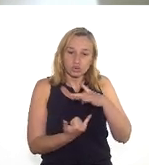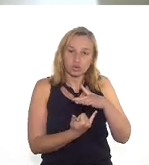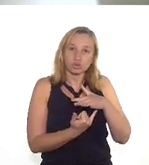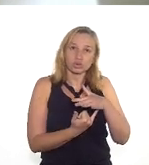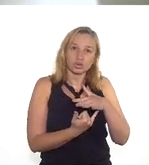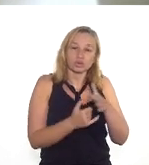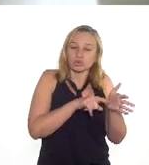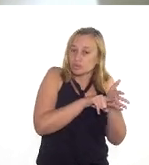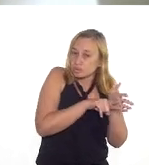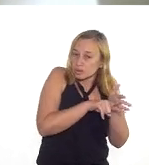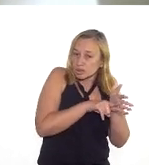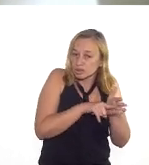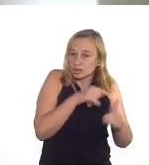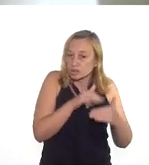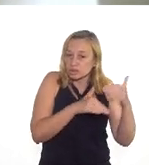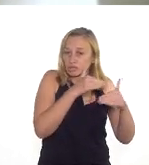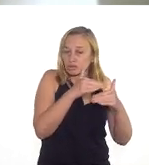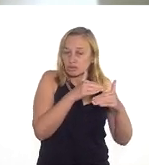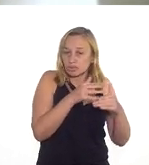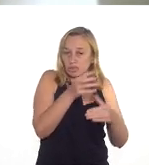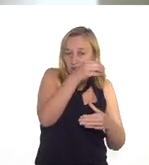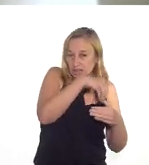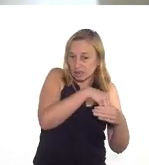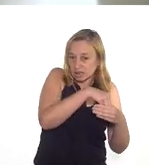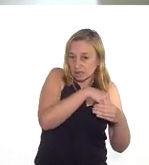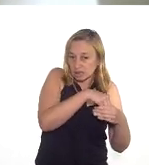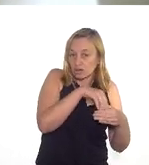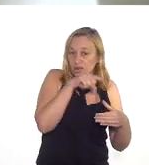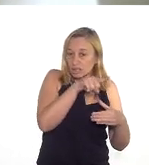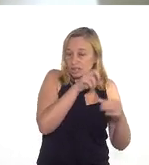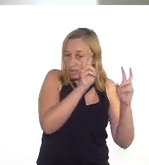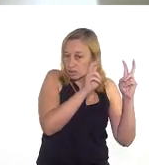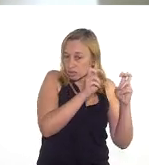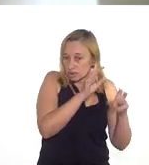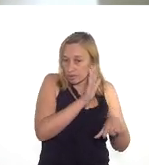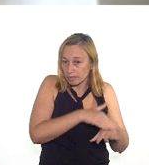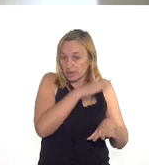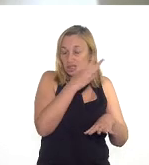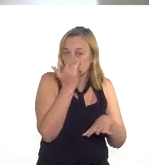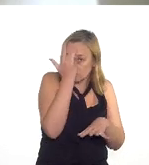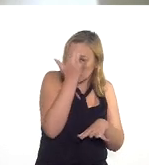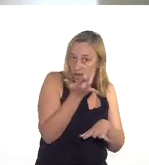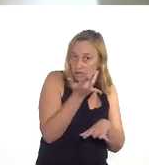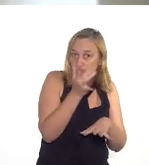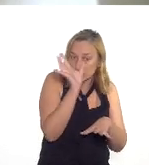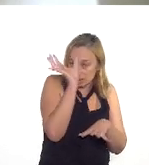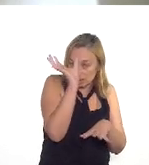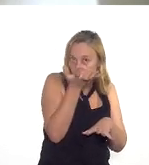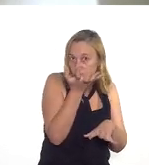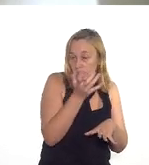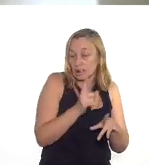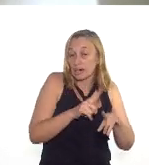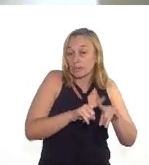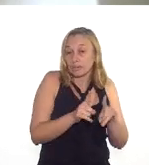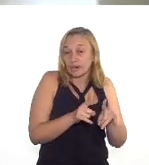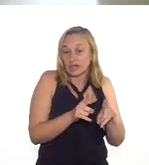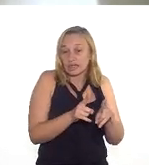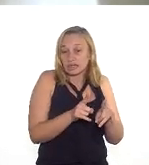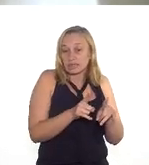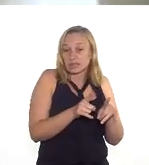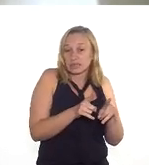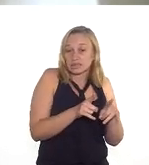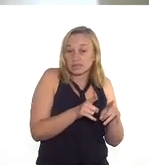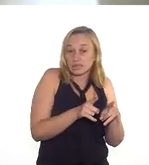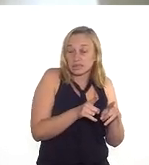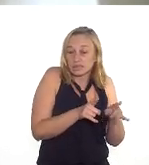instituições de pesquisa e desenvolvimento externas, essa questão era mais fácil de resolver, mais rastreável,